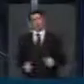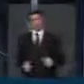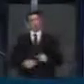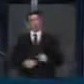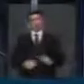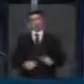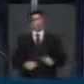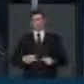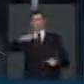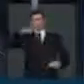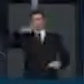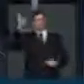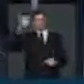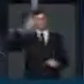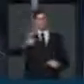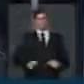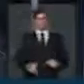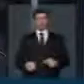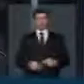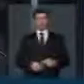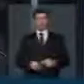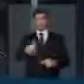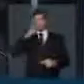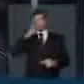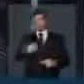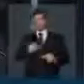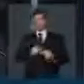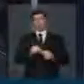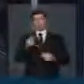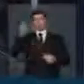ainda. Vergonha nacional a denúncia que